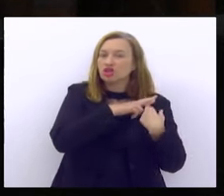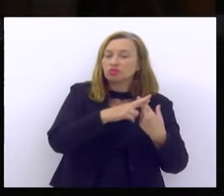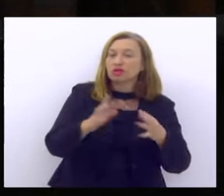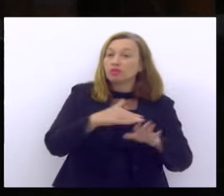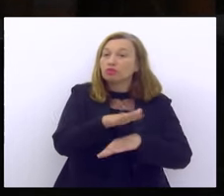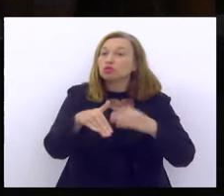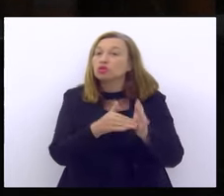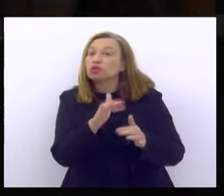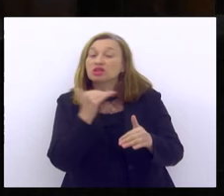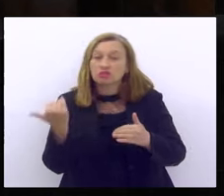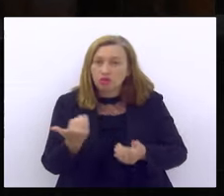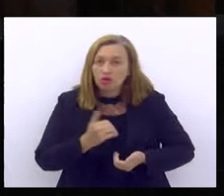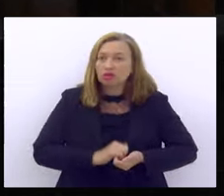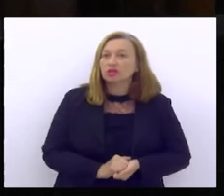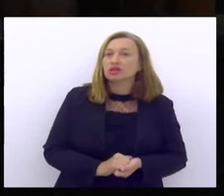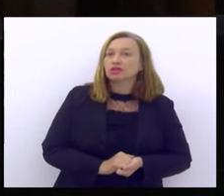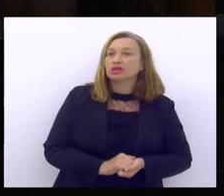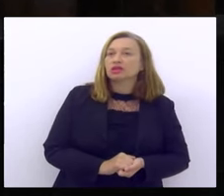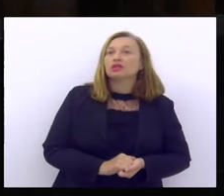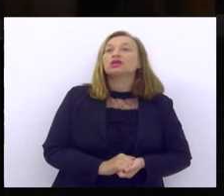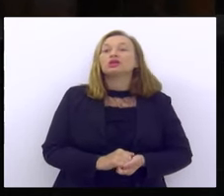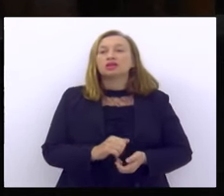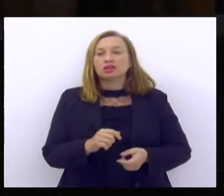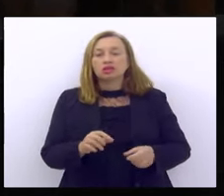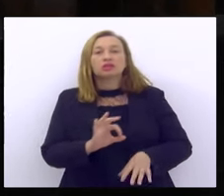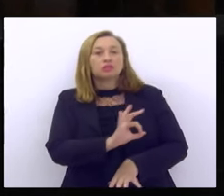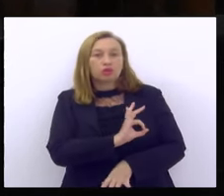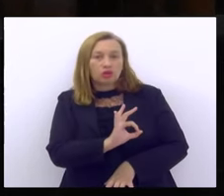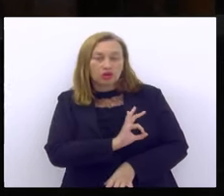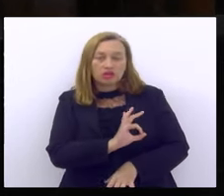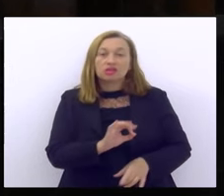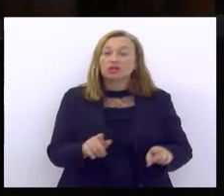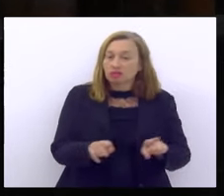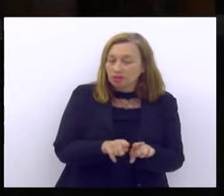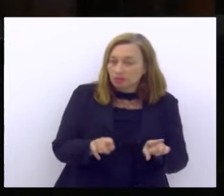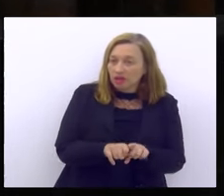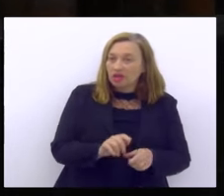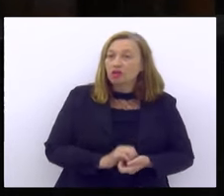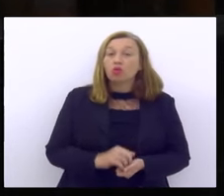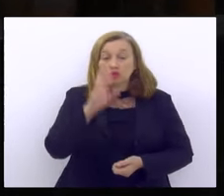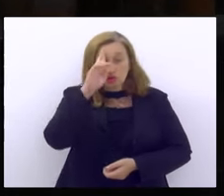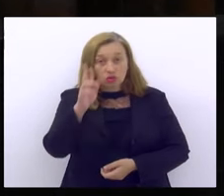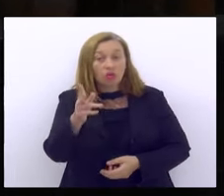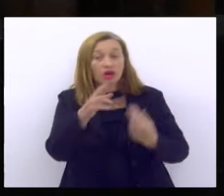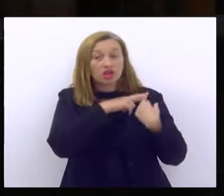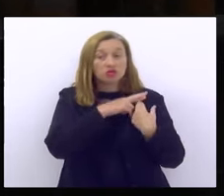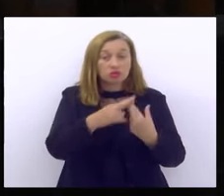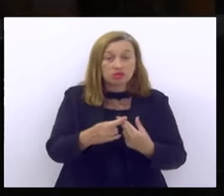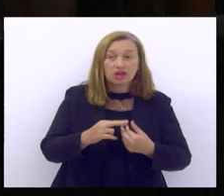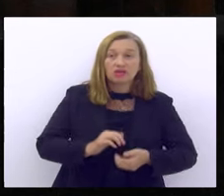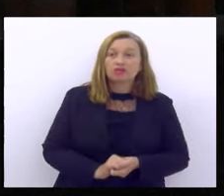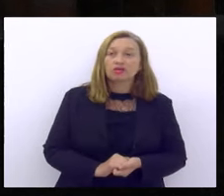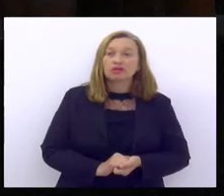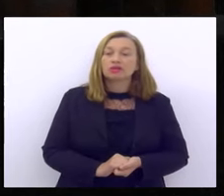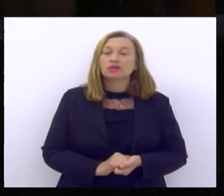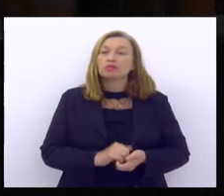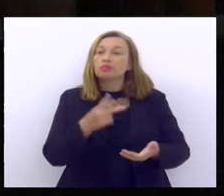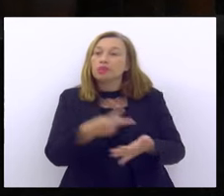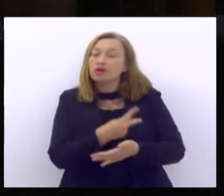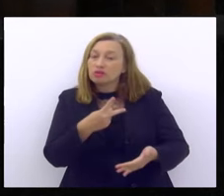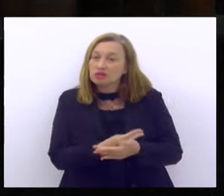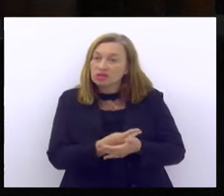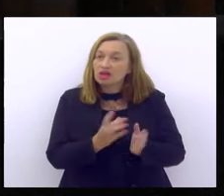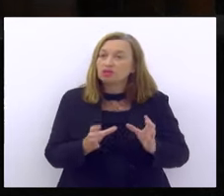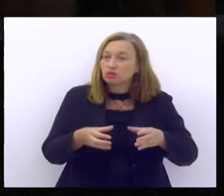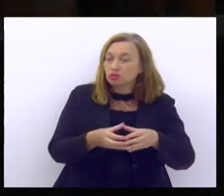todas essas mortes, inclusive a dos agentes de segurança pública. O senhor é responsável pela atuação desastrosa das